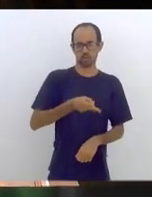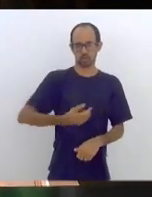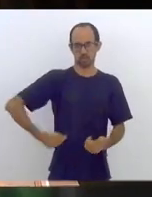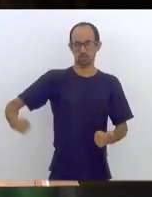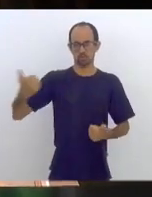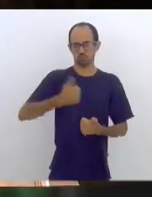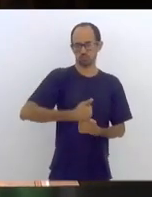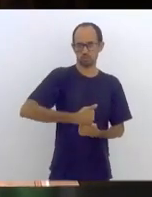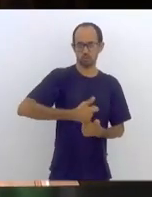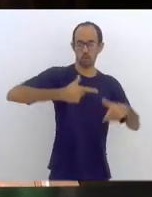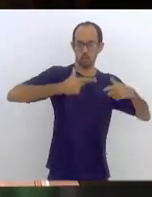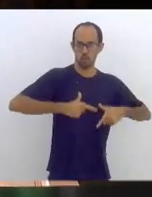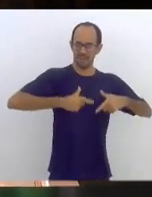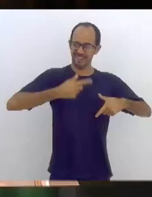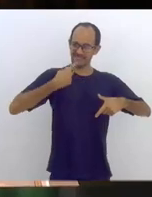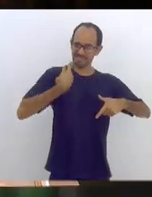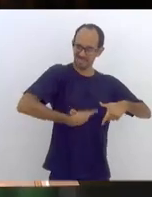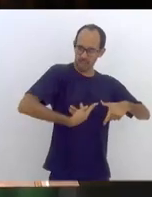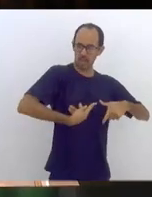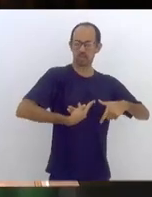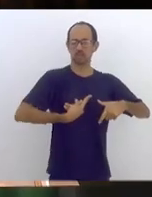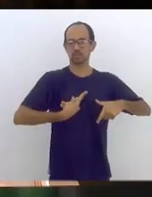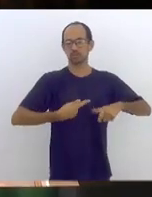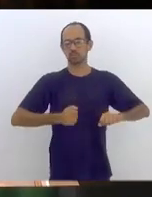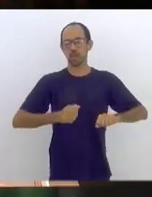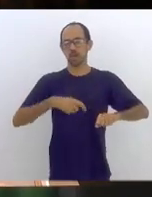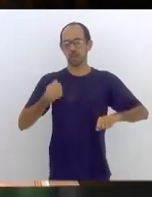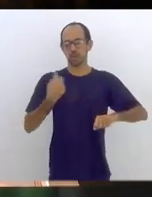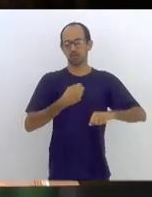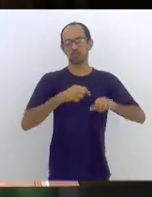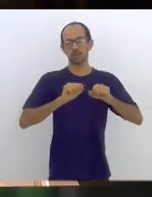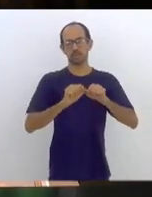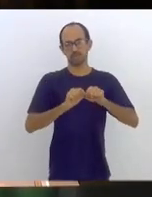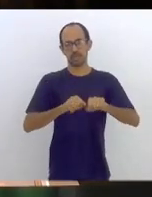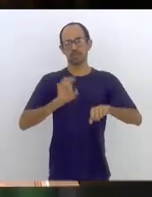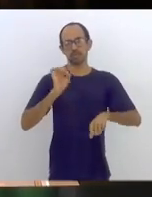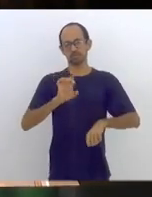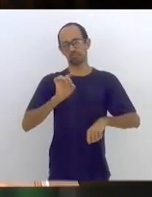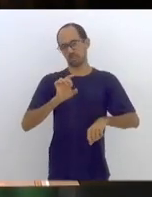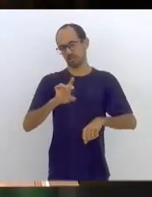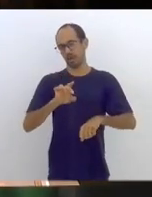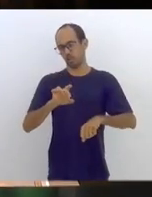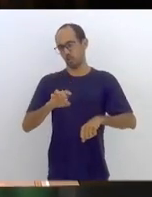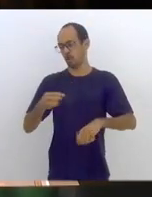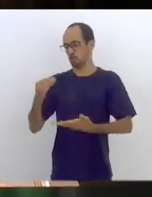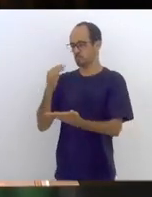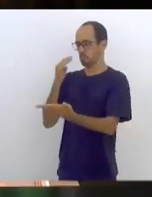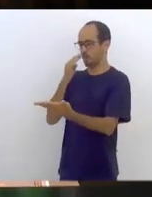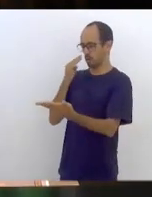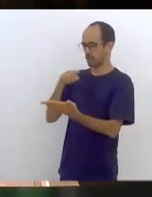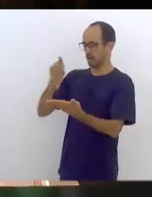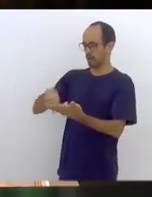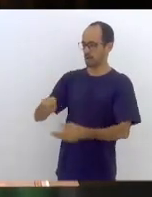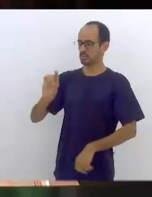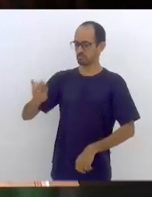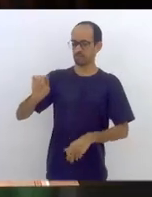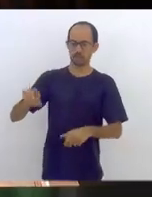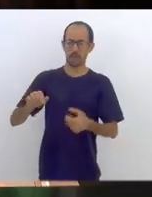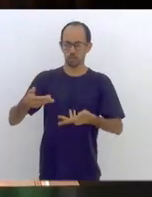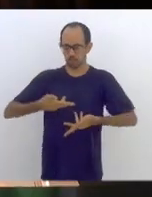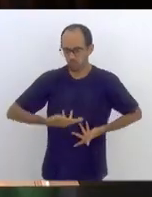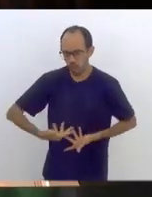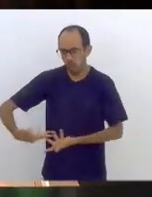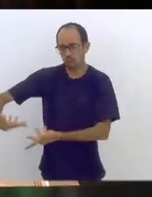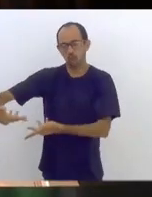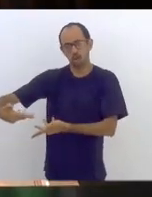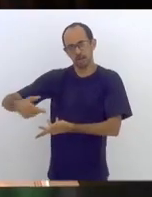estão, fazendo a diferença. E Mônica faz a diferença ao convocar e convidar todas as